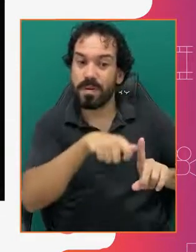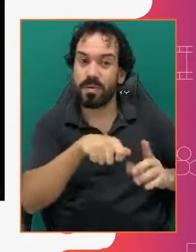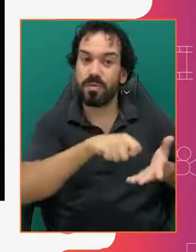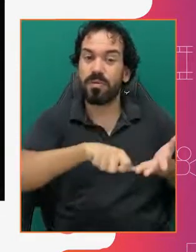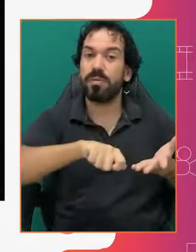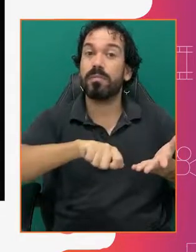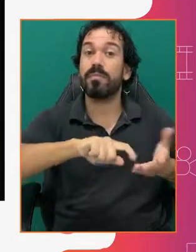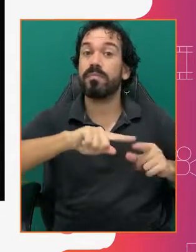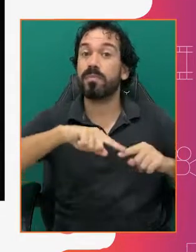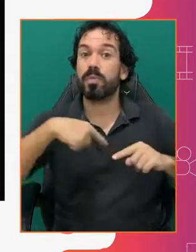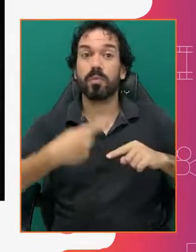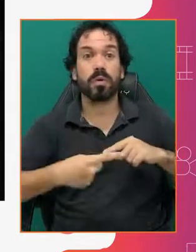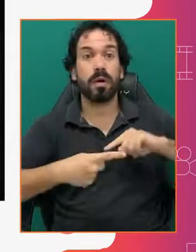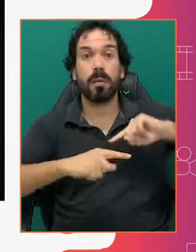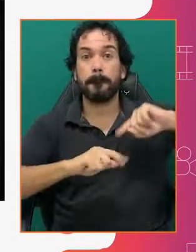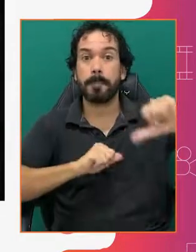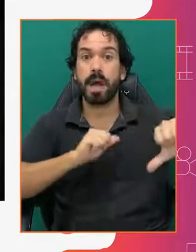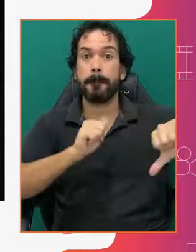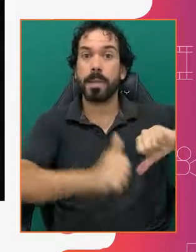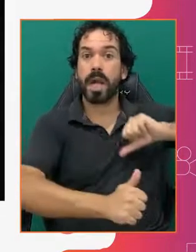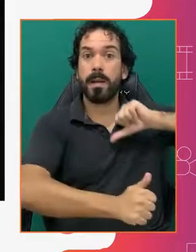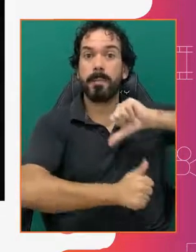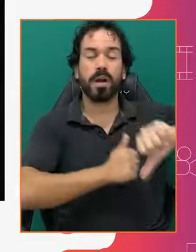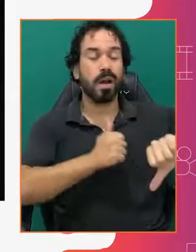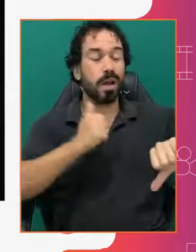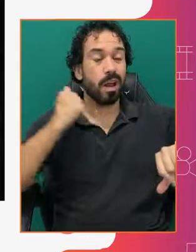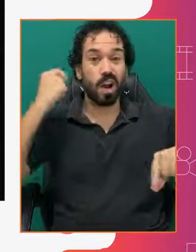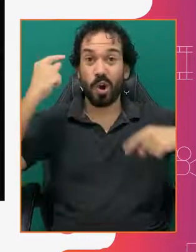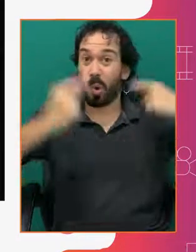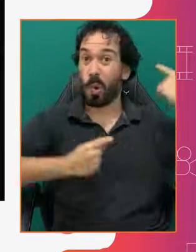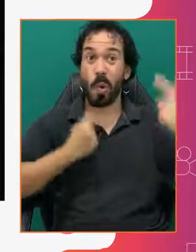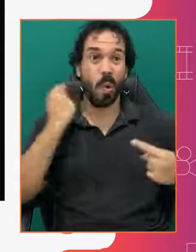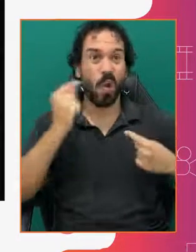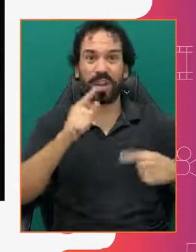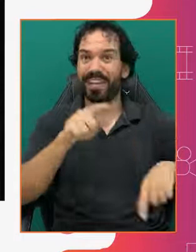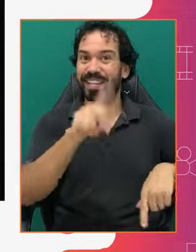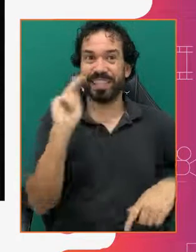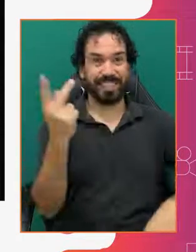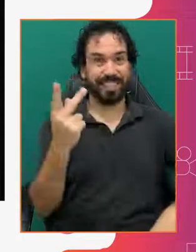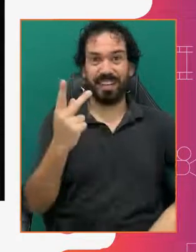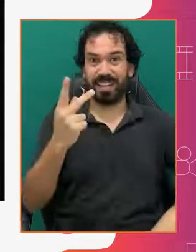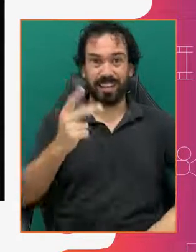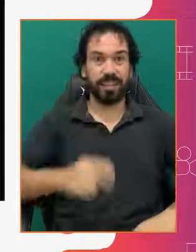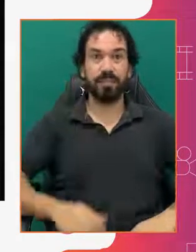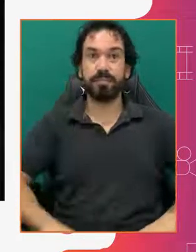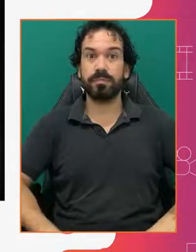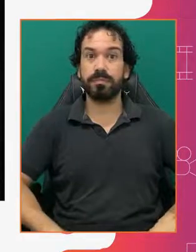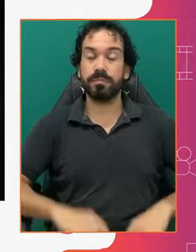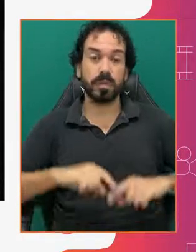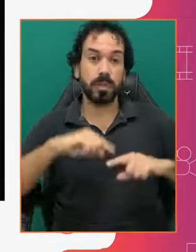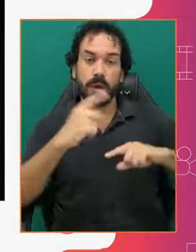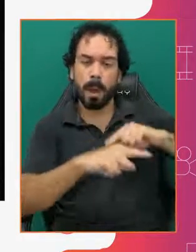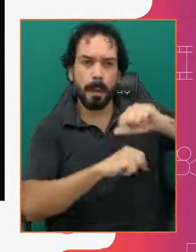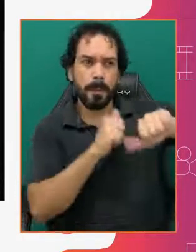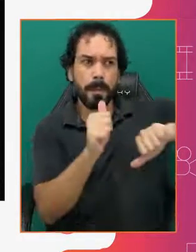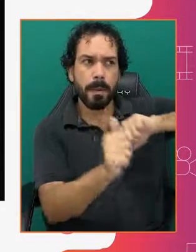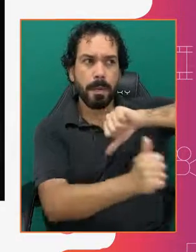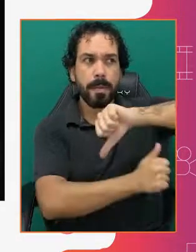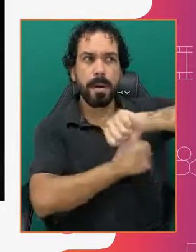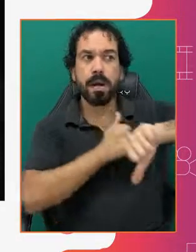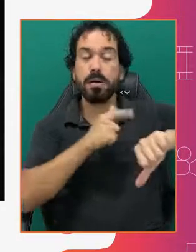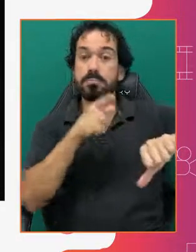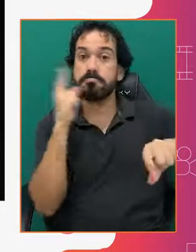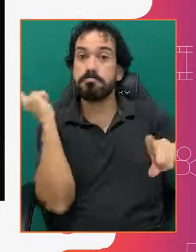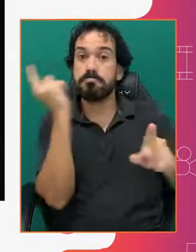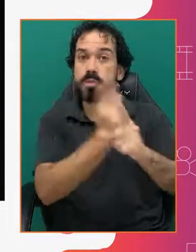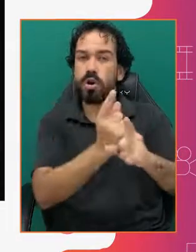passa por uma série de transformações malucas no decorrer da história. E ao longo do caminho,